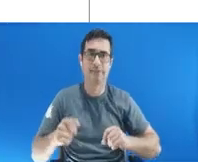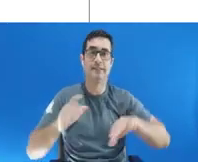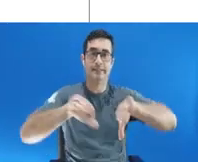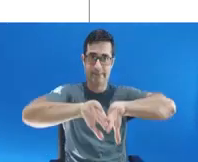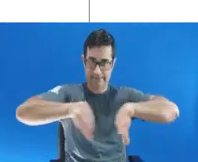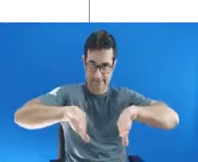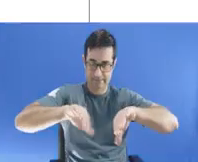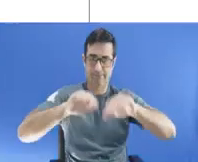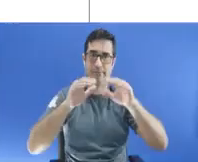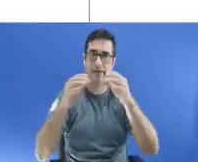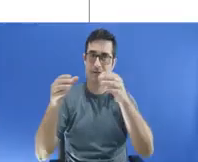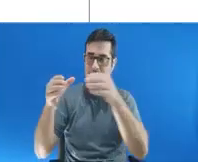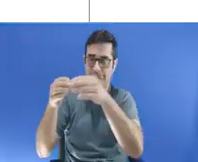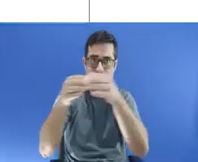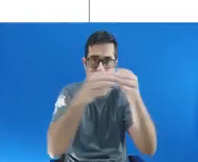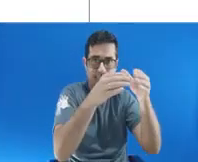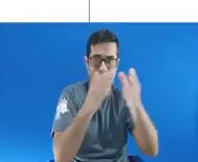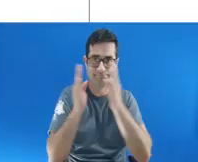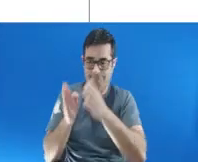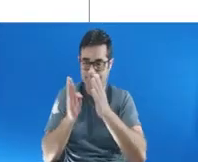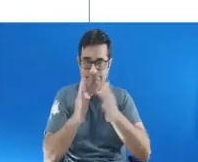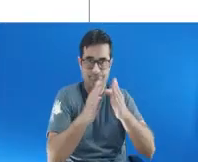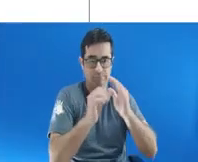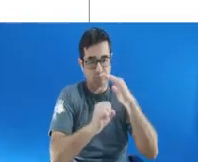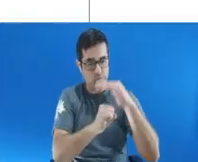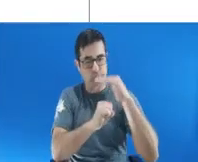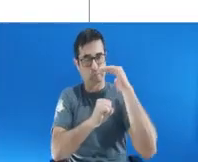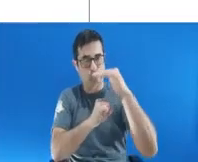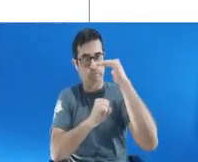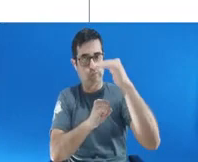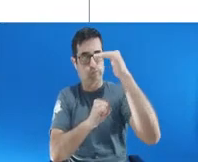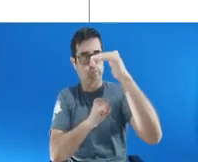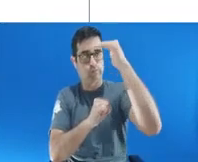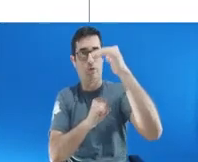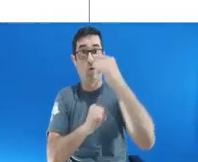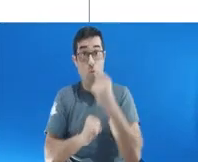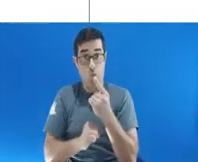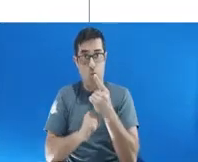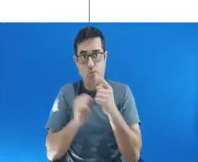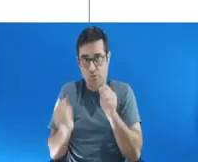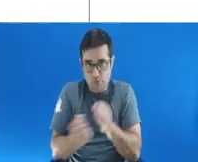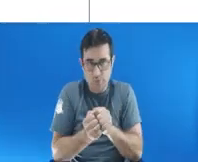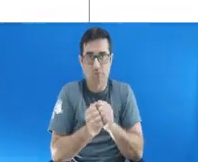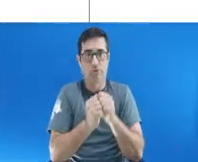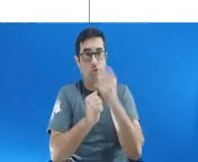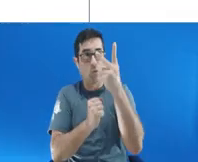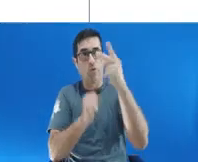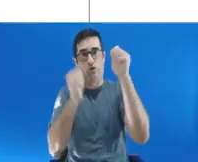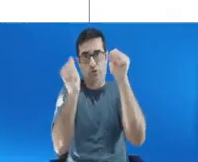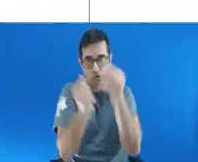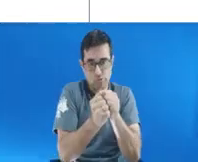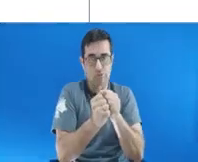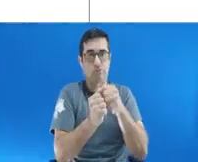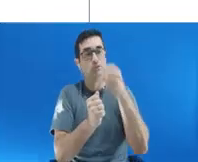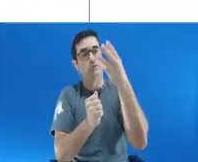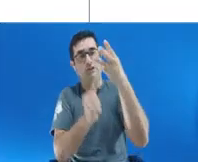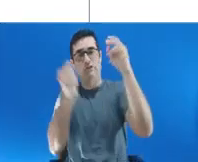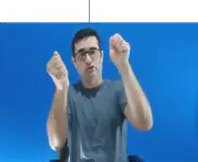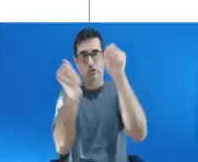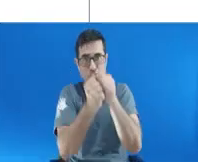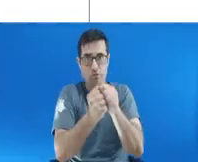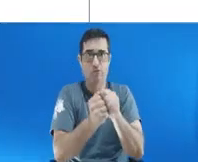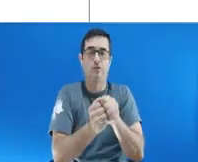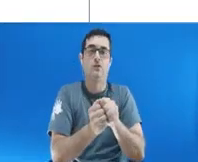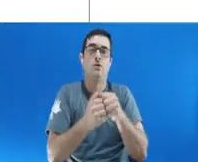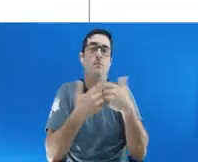separar em níveis? Todos que são do nível 1 junto, todos que nível 2 junto, todos do nível 3 junto. E como é que eu vou saber? Pelo